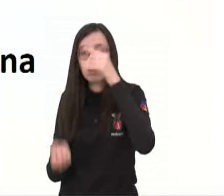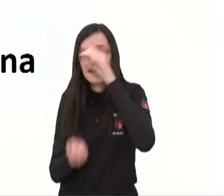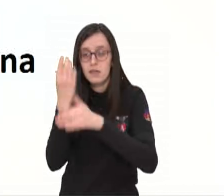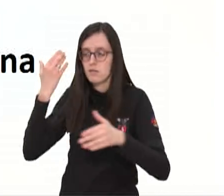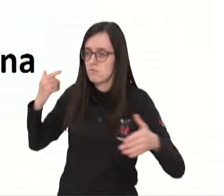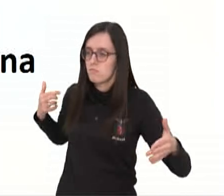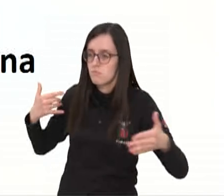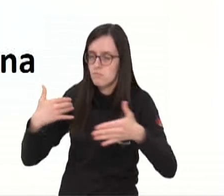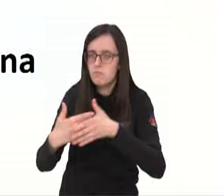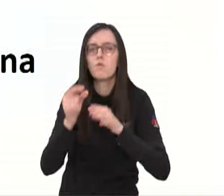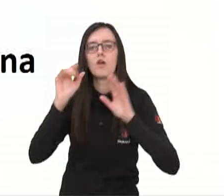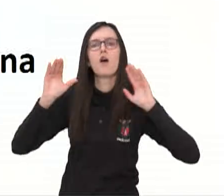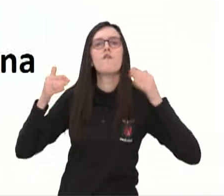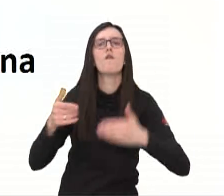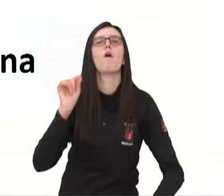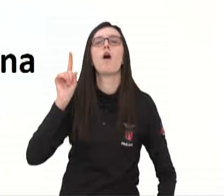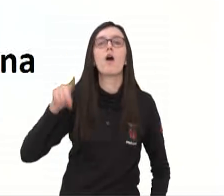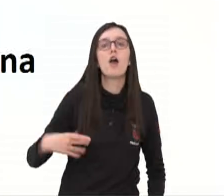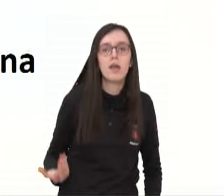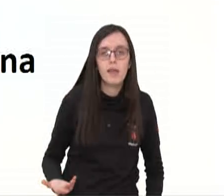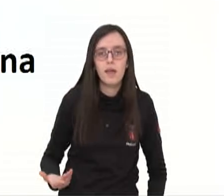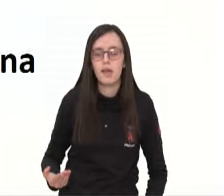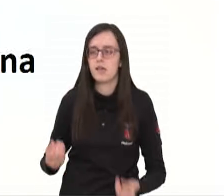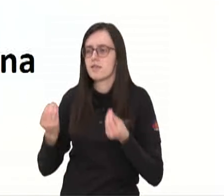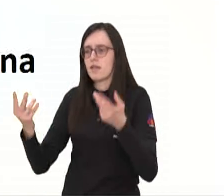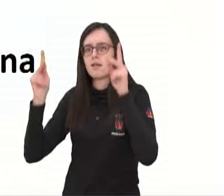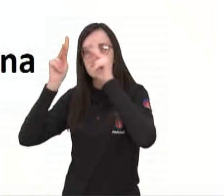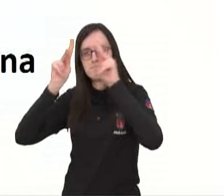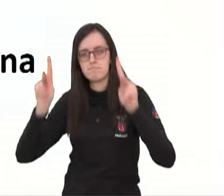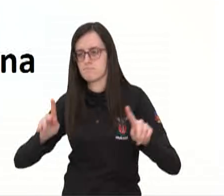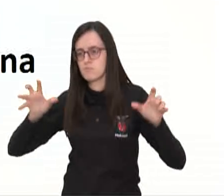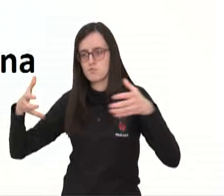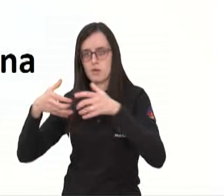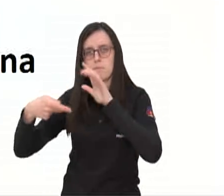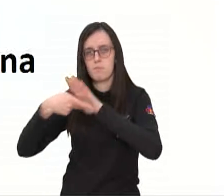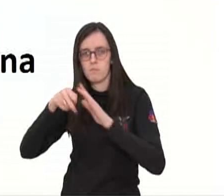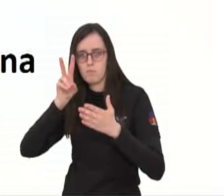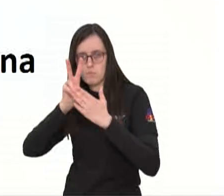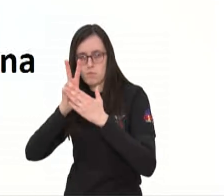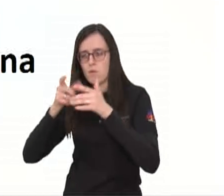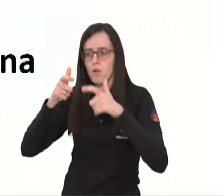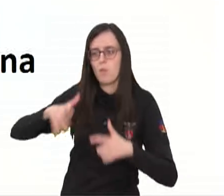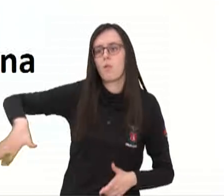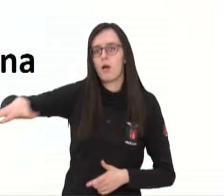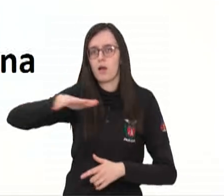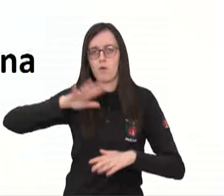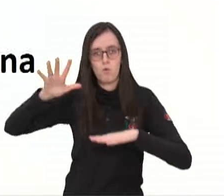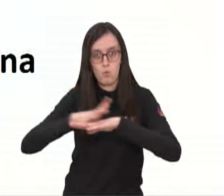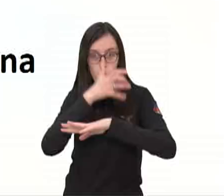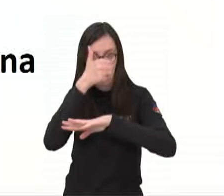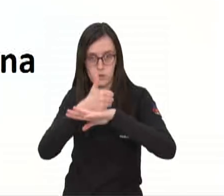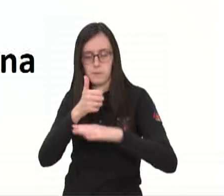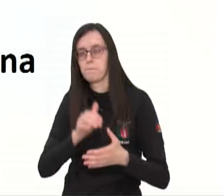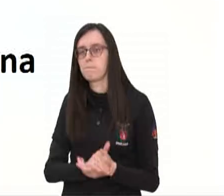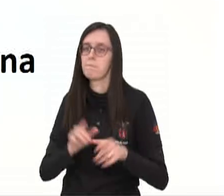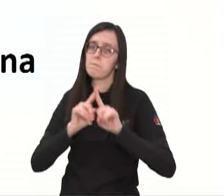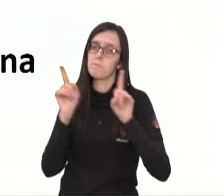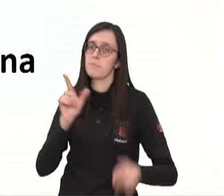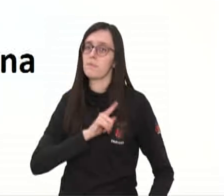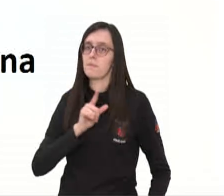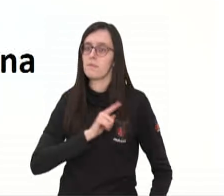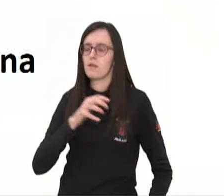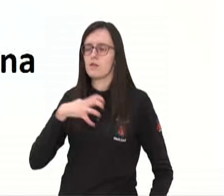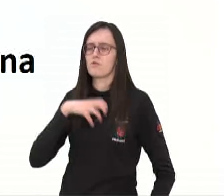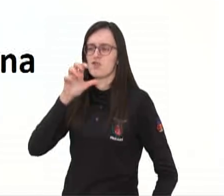criação, estiveram voltadas para a pacificação de grupos indígenas em áreas de colonização, mas havia uma